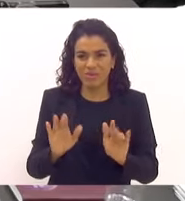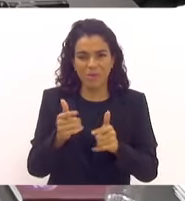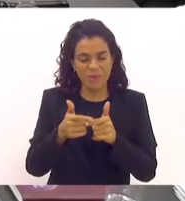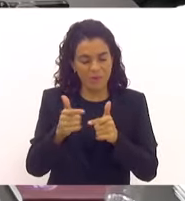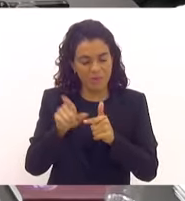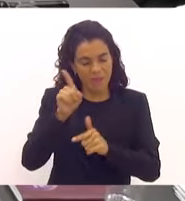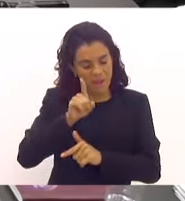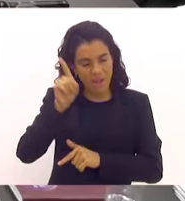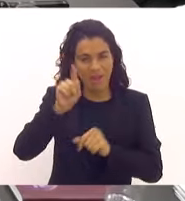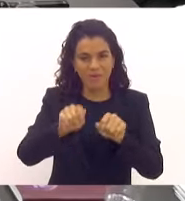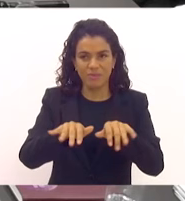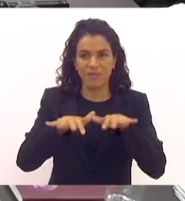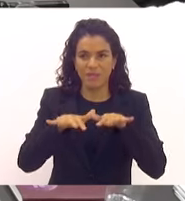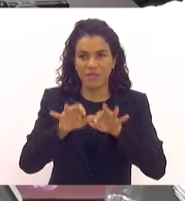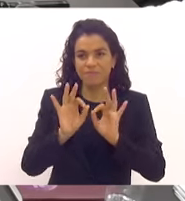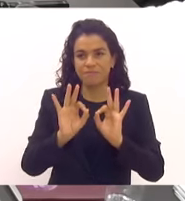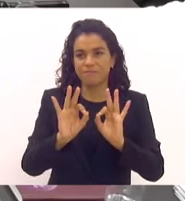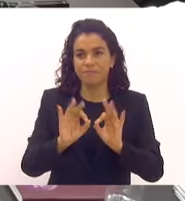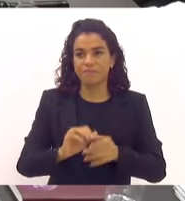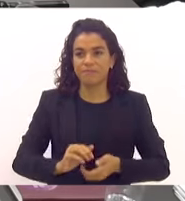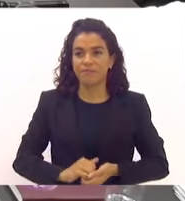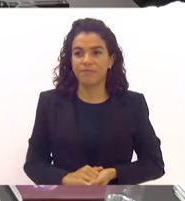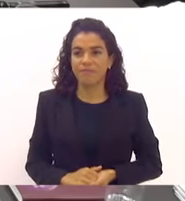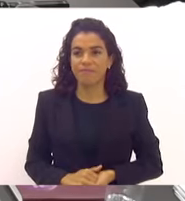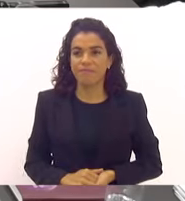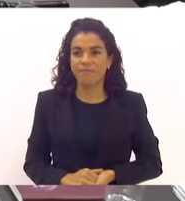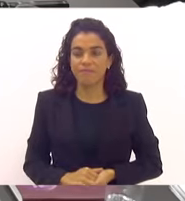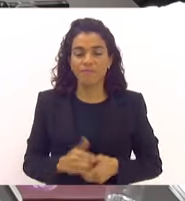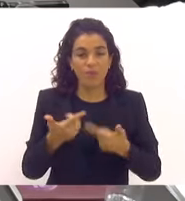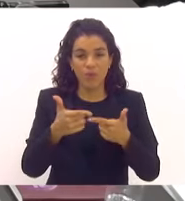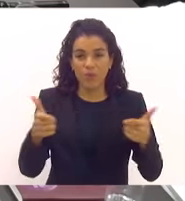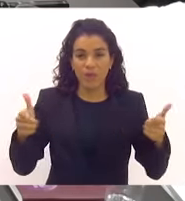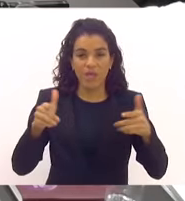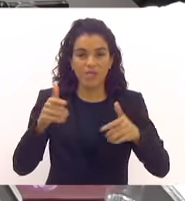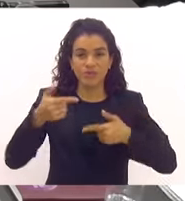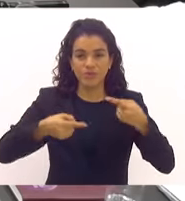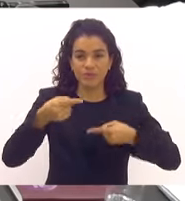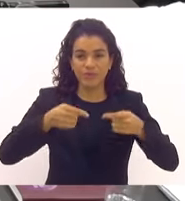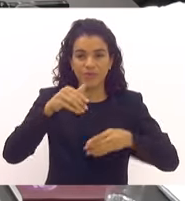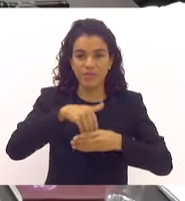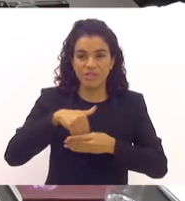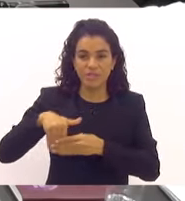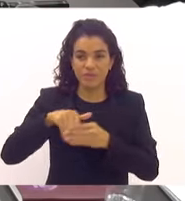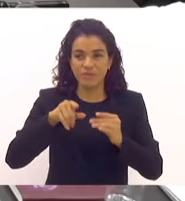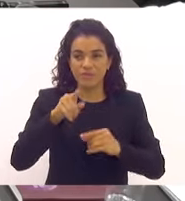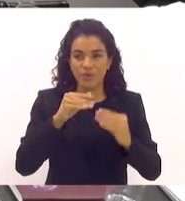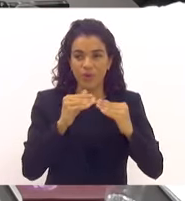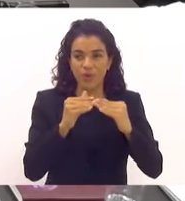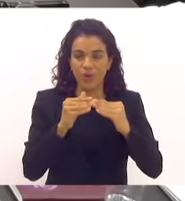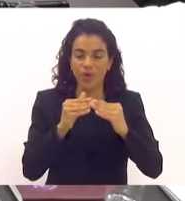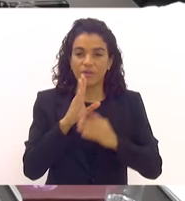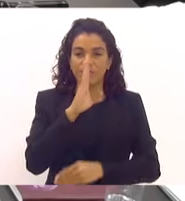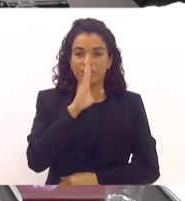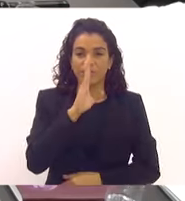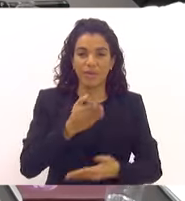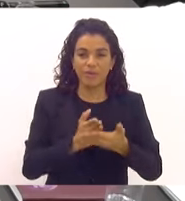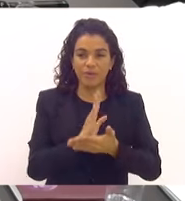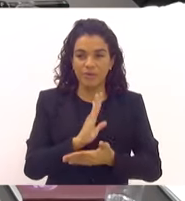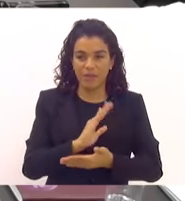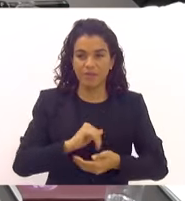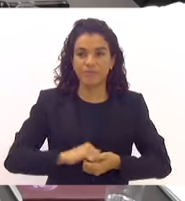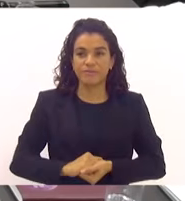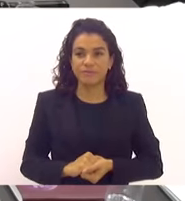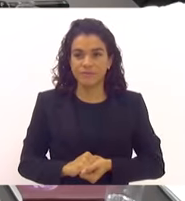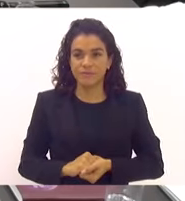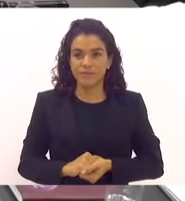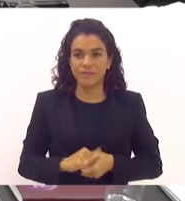faço no plenário. Sem problema. Perfeito. Não havendo quem queira discutir, encerrada a discussão e votação, os senhores que aprovam permaneçam como estão. Aprovado. Cumprimentar